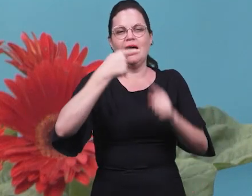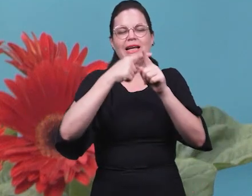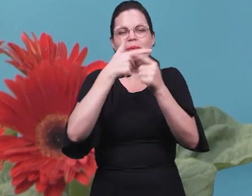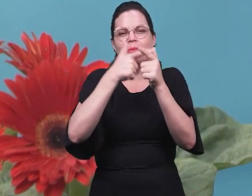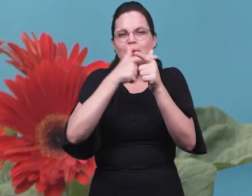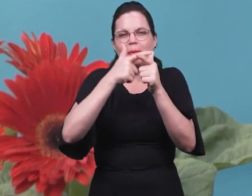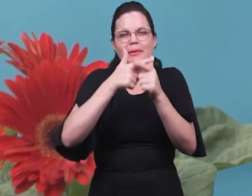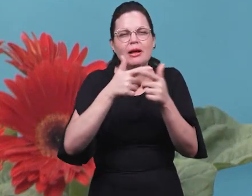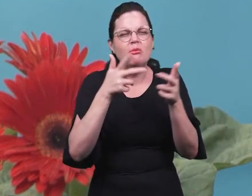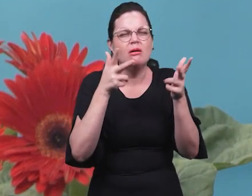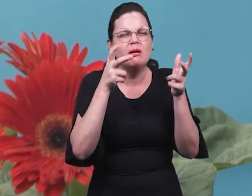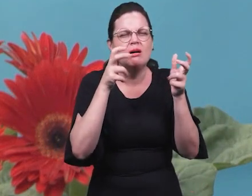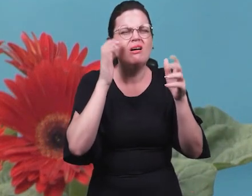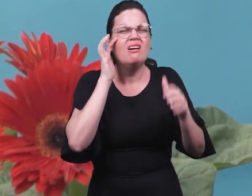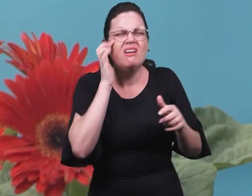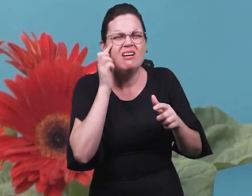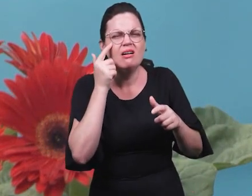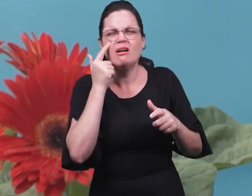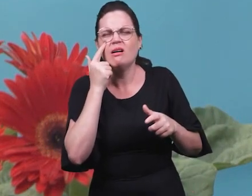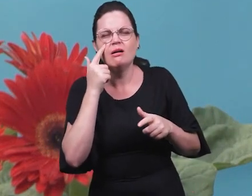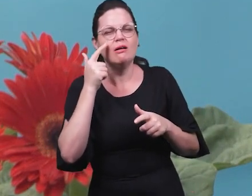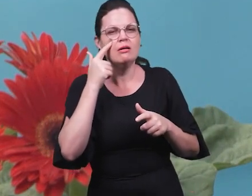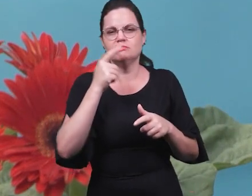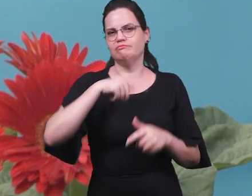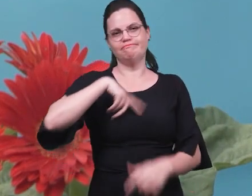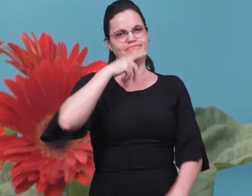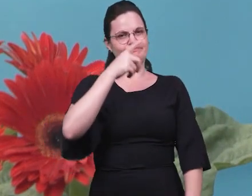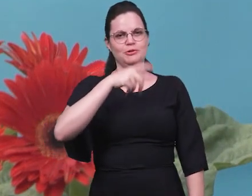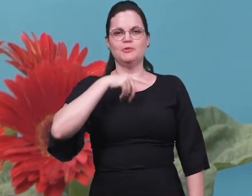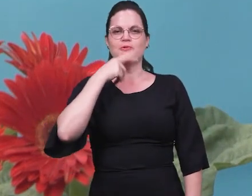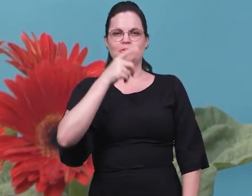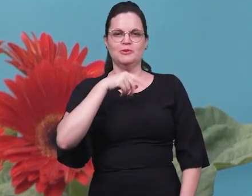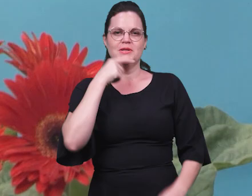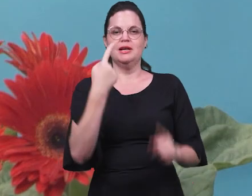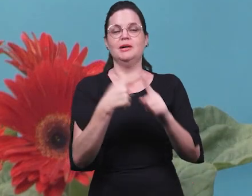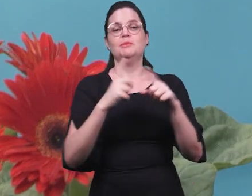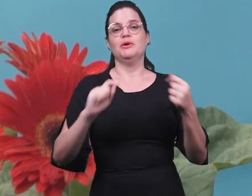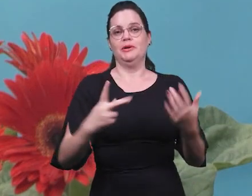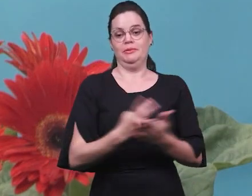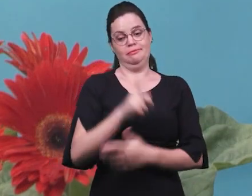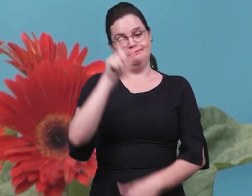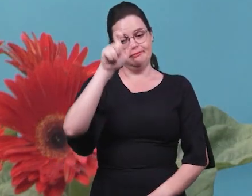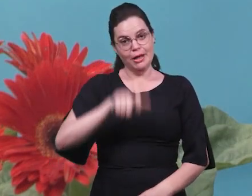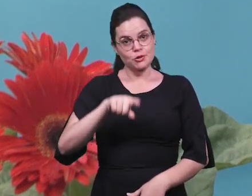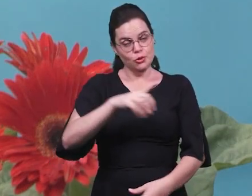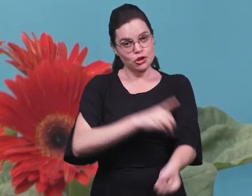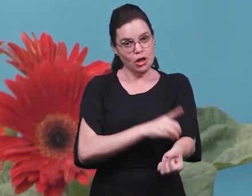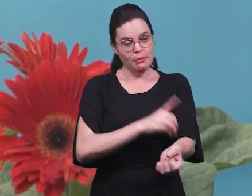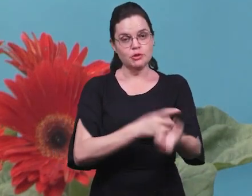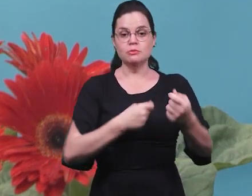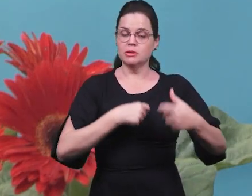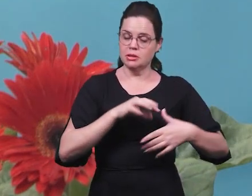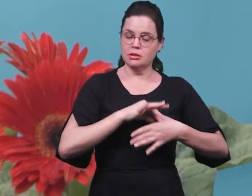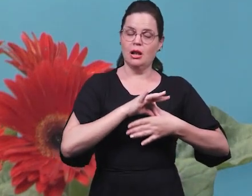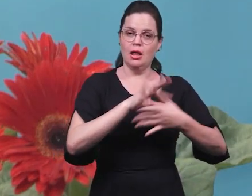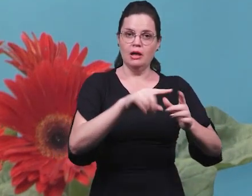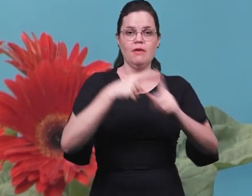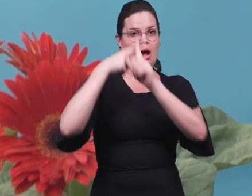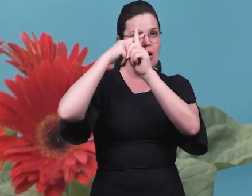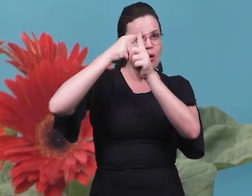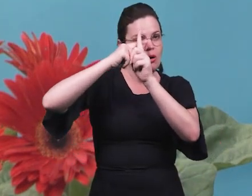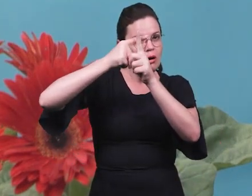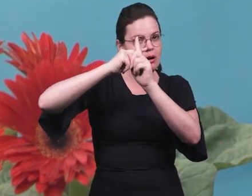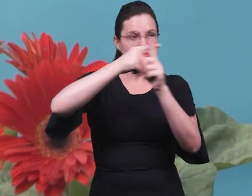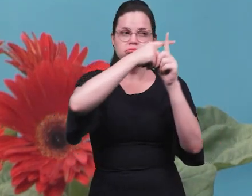de visão, não é? E aí realmente o paciente diabético ele tem que acompanhar junto com o oftalmologista